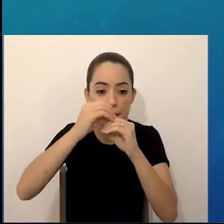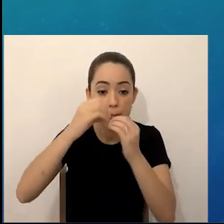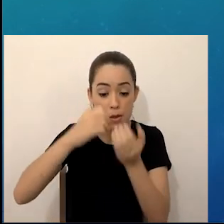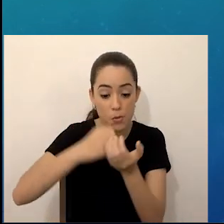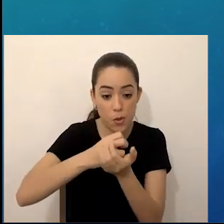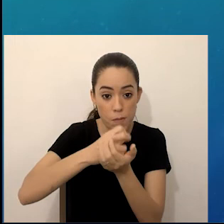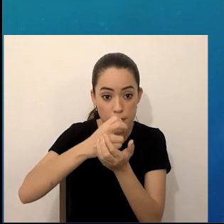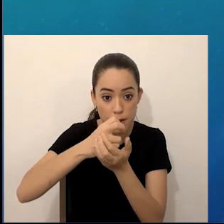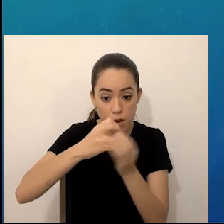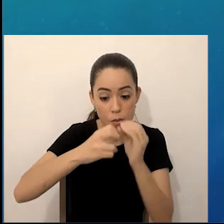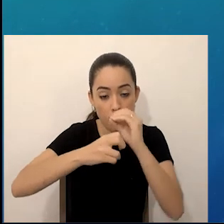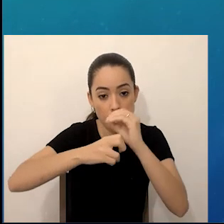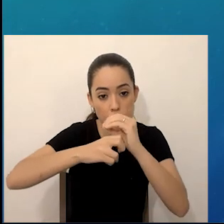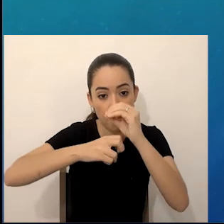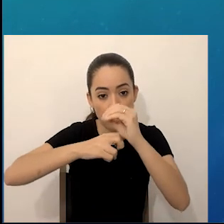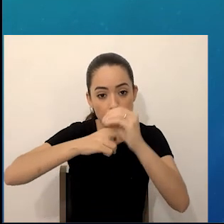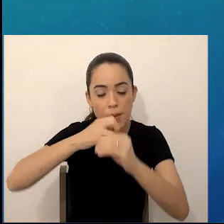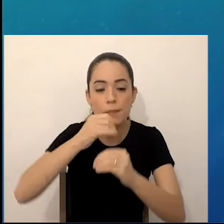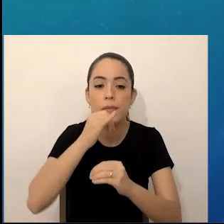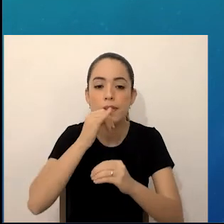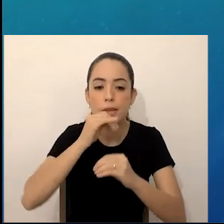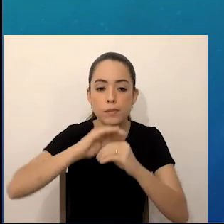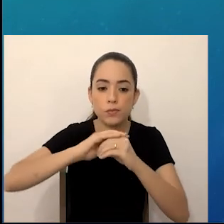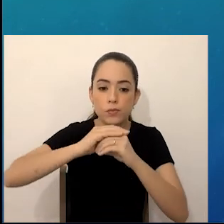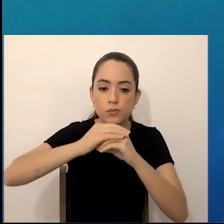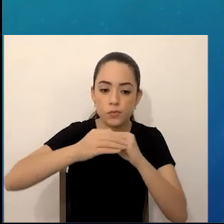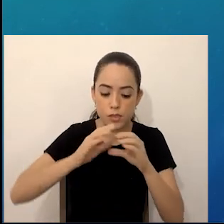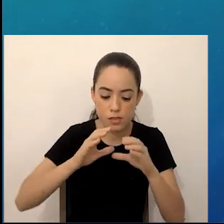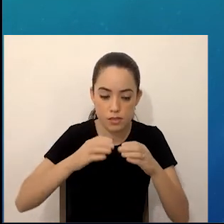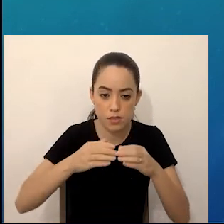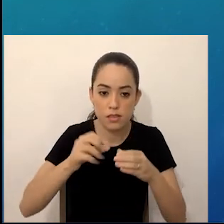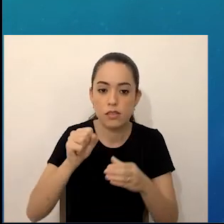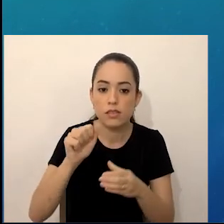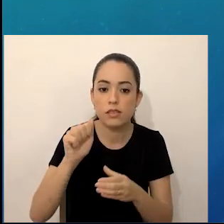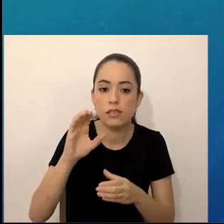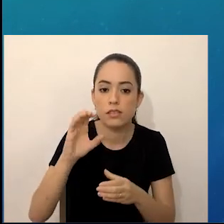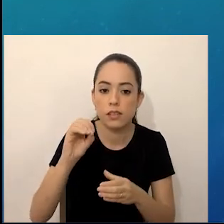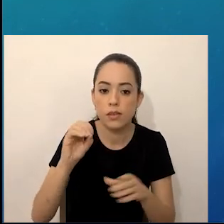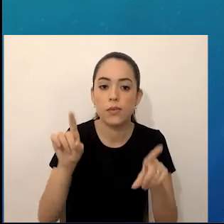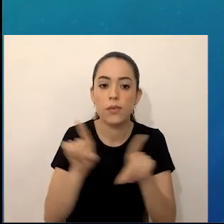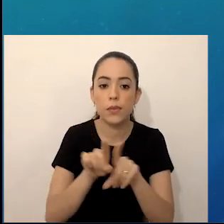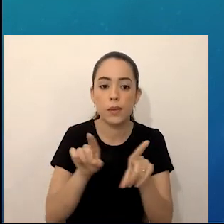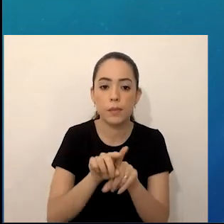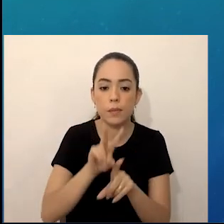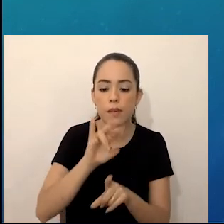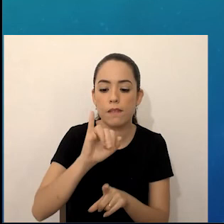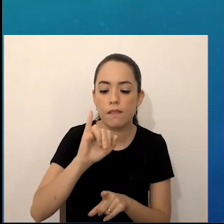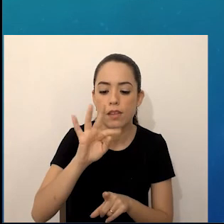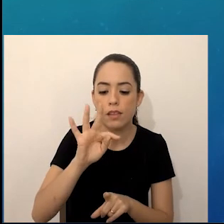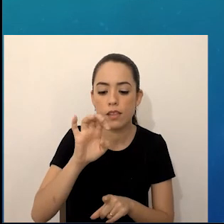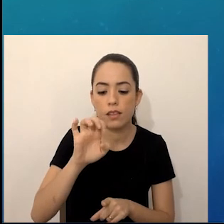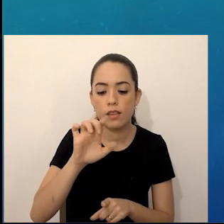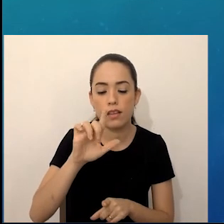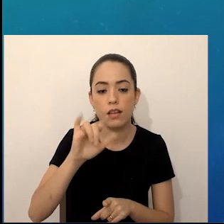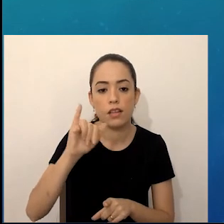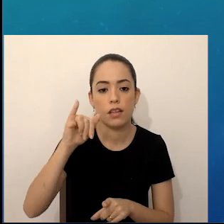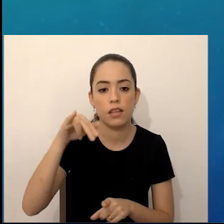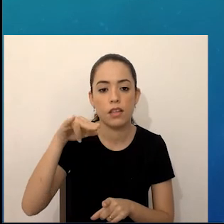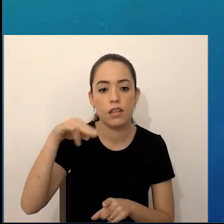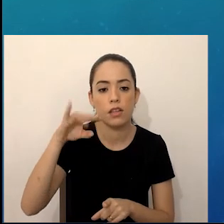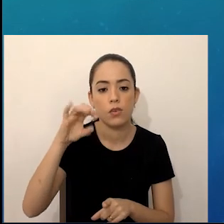membranas extraembrionárias, como o saco e ducto vitelínicos, além